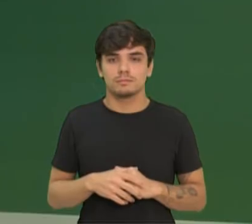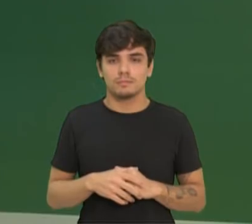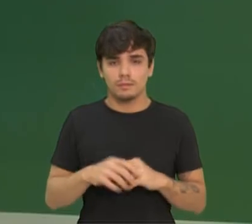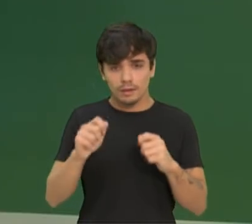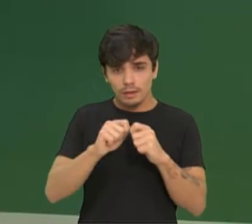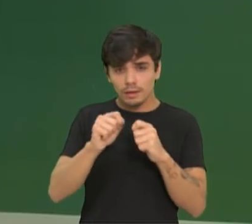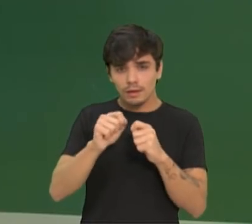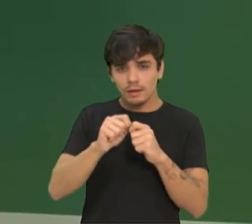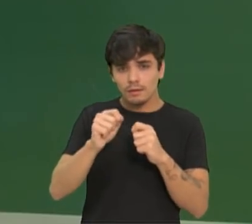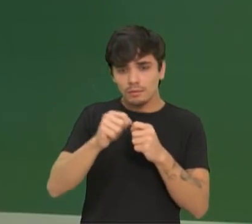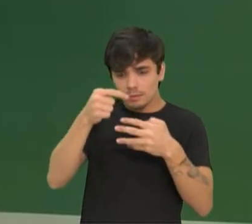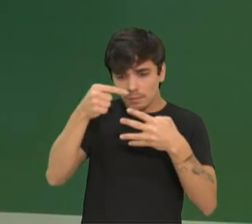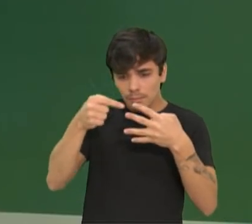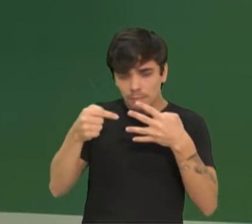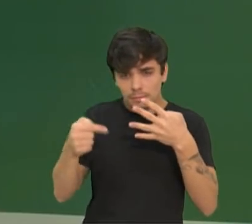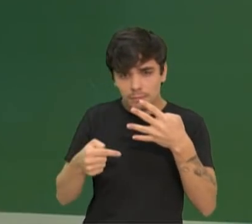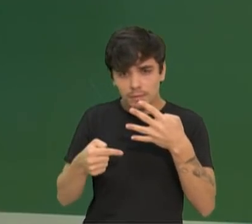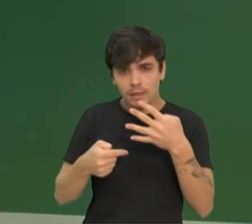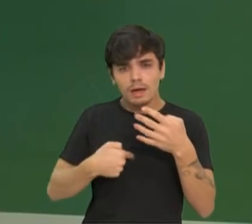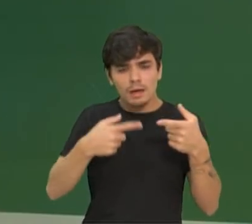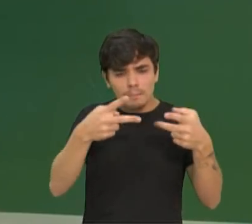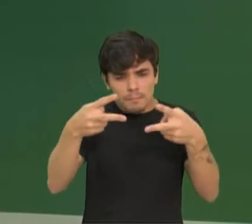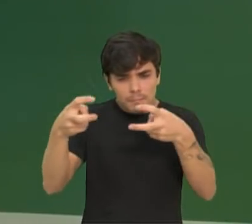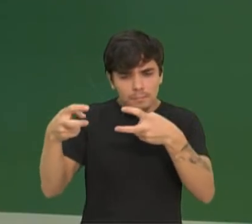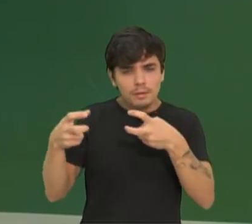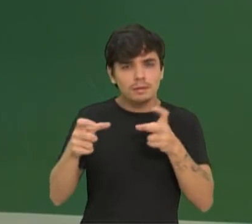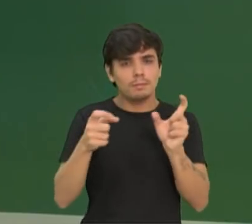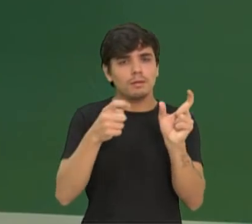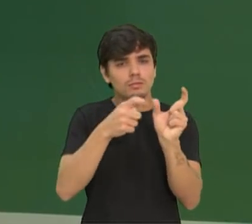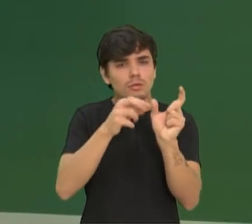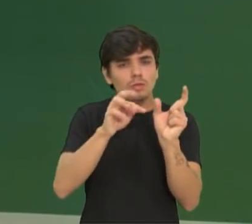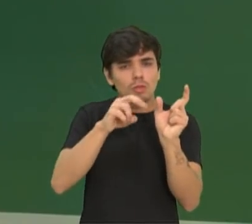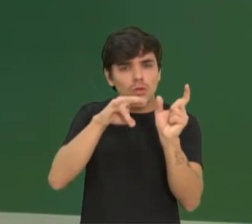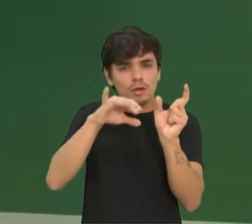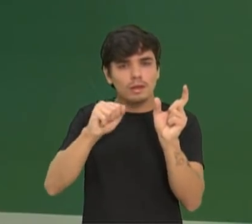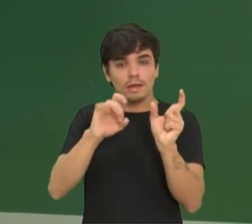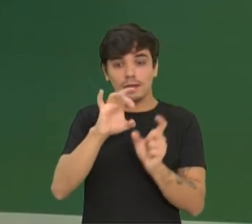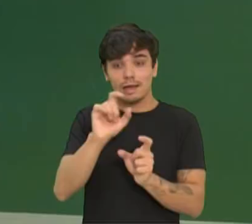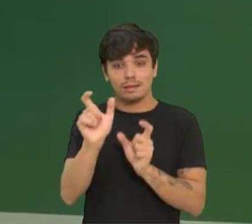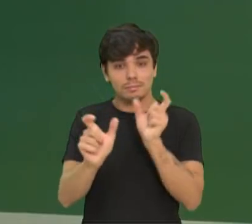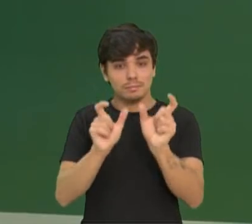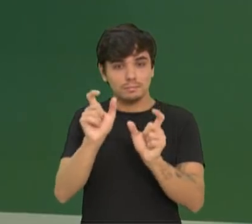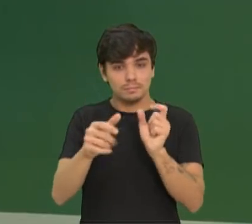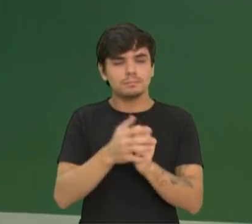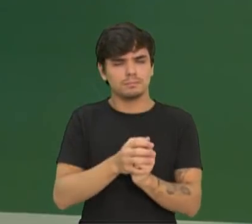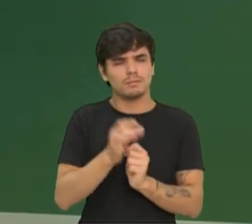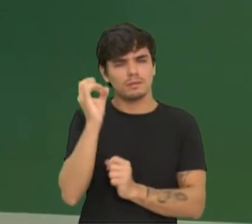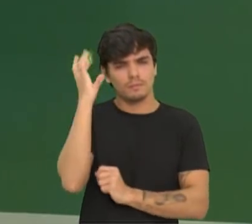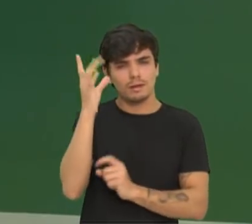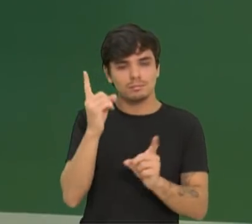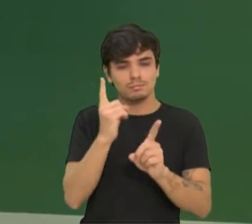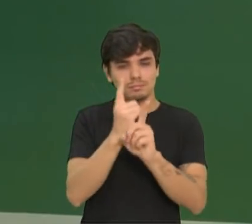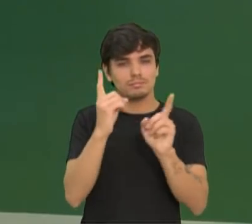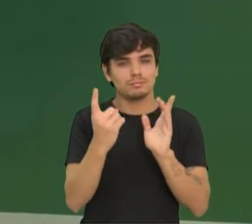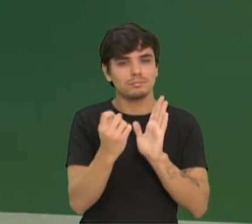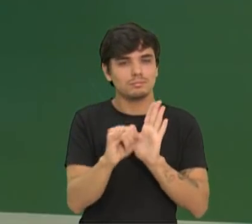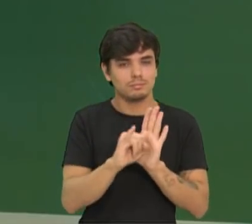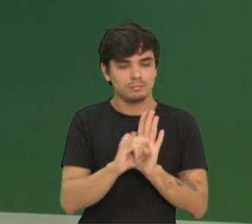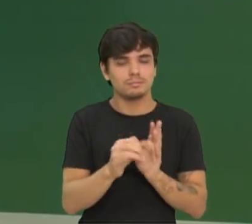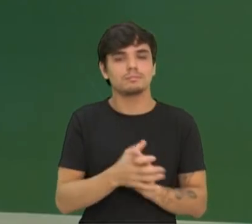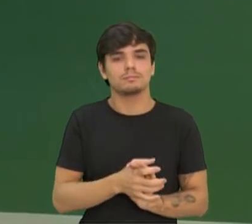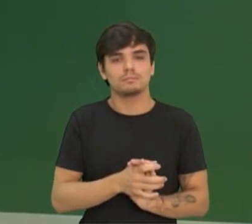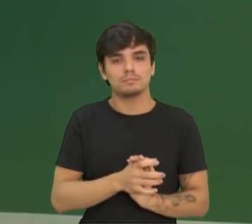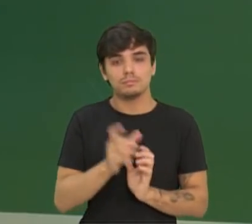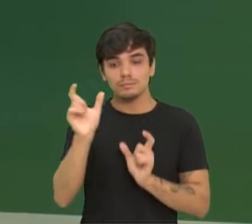Fez a sua classificação? Reparou na sílaba tônica de cada palavra? Então ficou fácil de você identificar, né? Essas palavras do